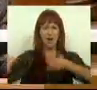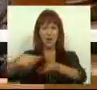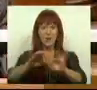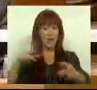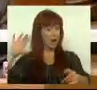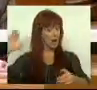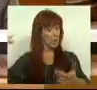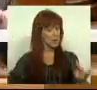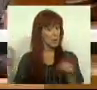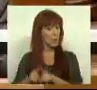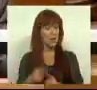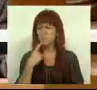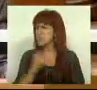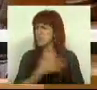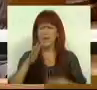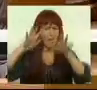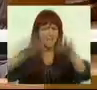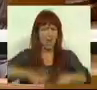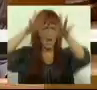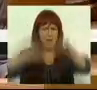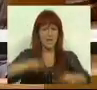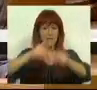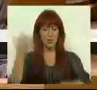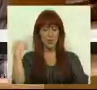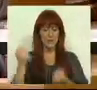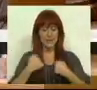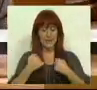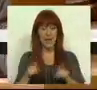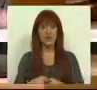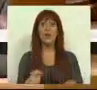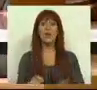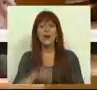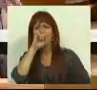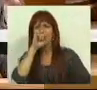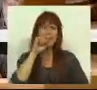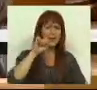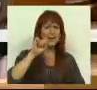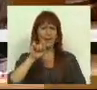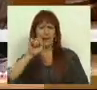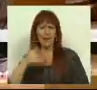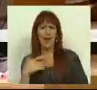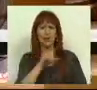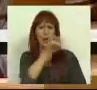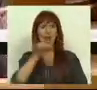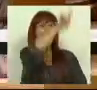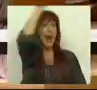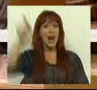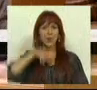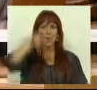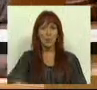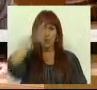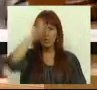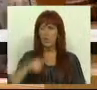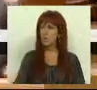como aconteceu nas enormíssimas manifestações do passado sábado. Canta-se a grândula Vila Morena pelo país e o